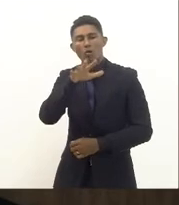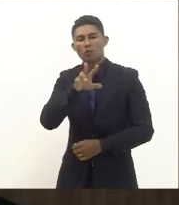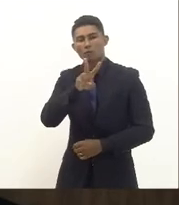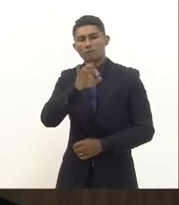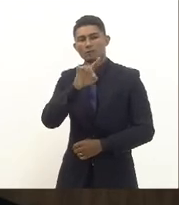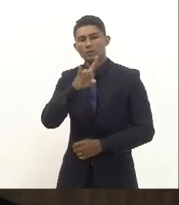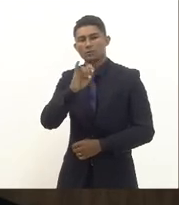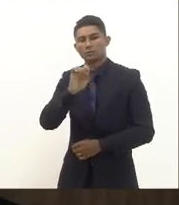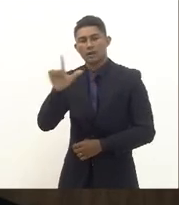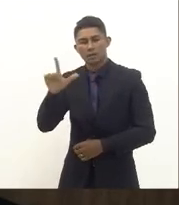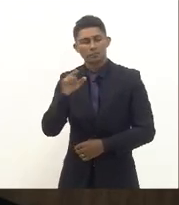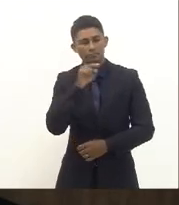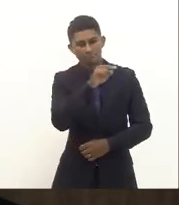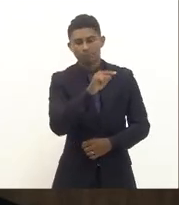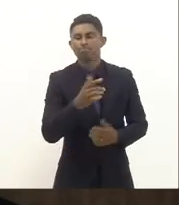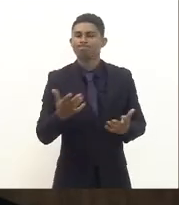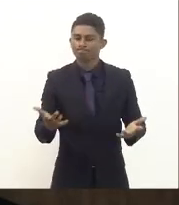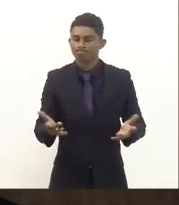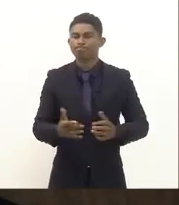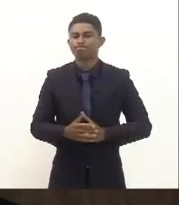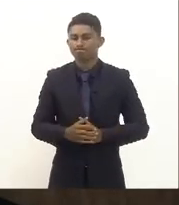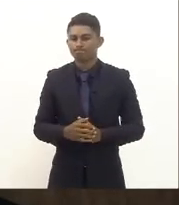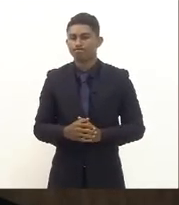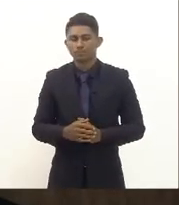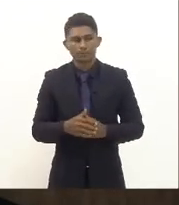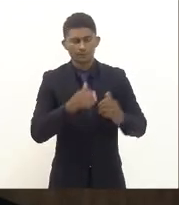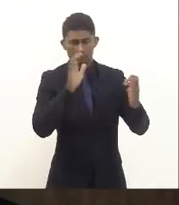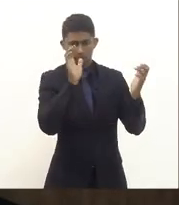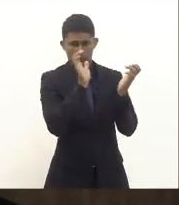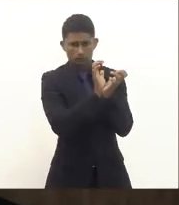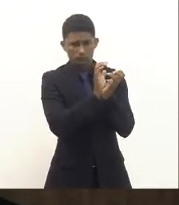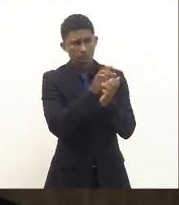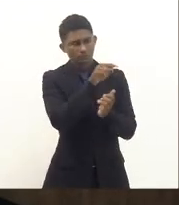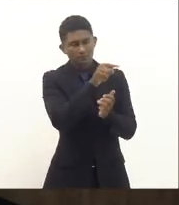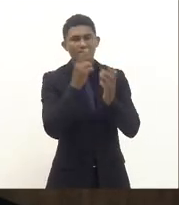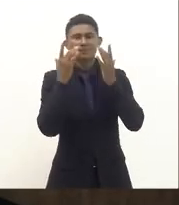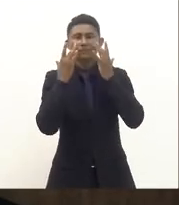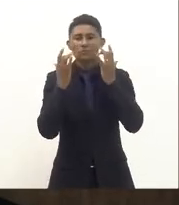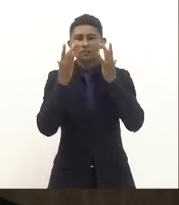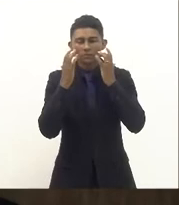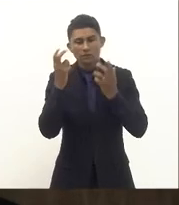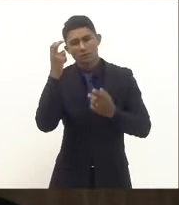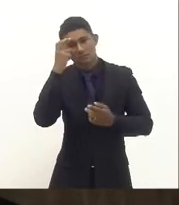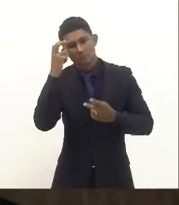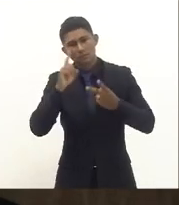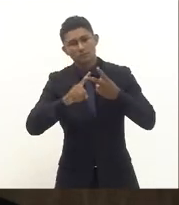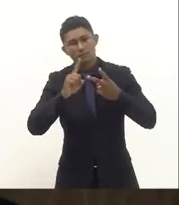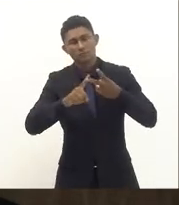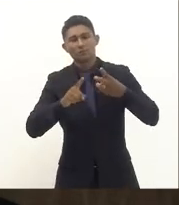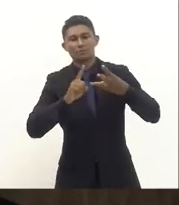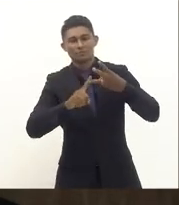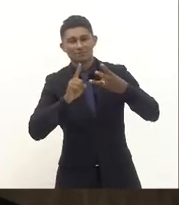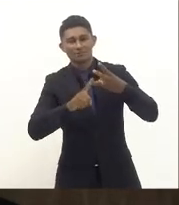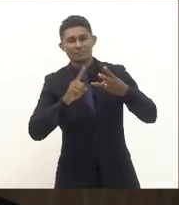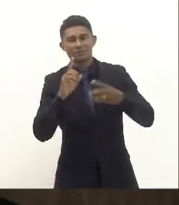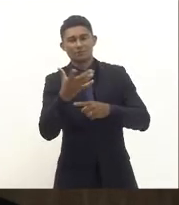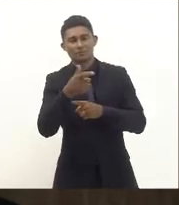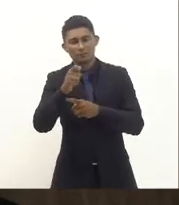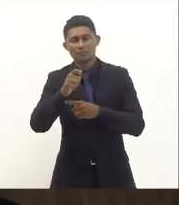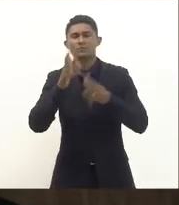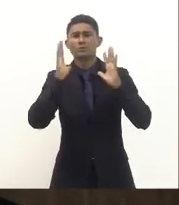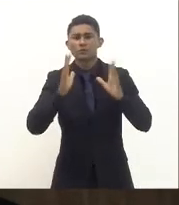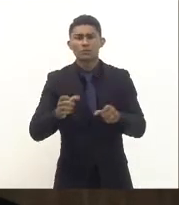quero dizer que trata-se como nós sabemos de um grupo de teatro de arte cultura é que data de quase